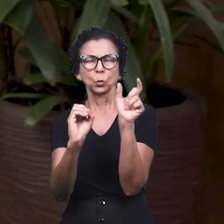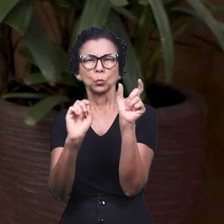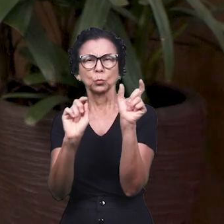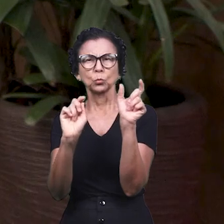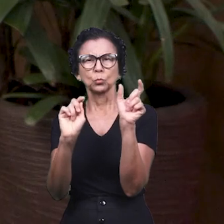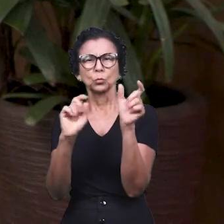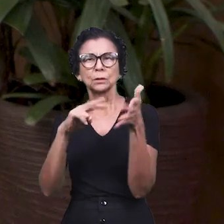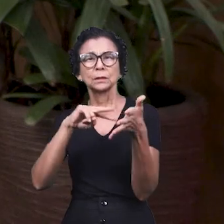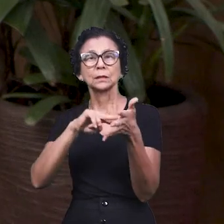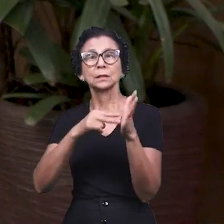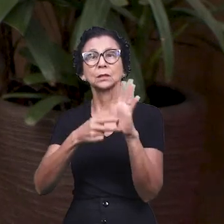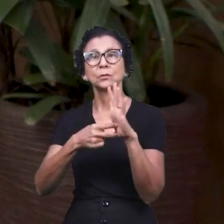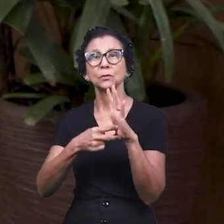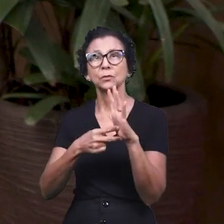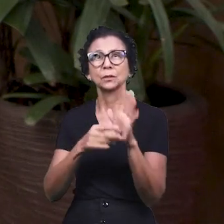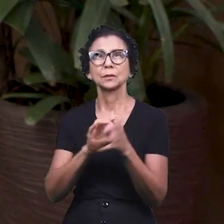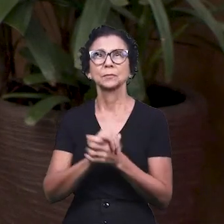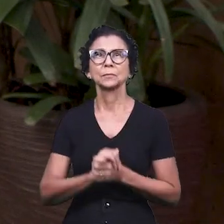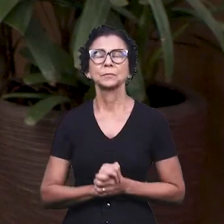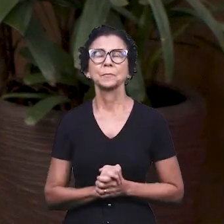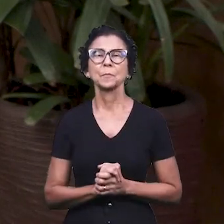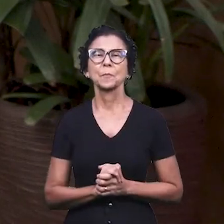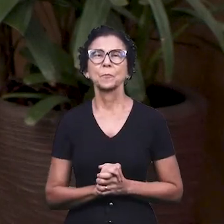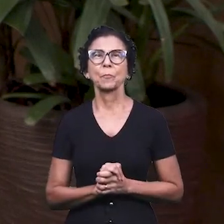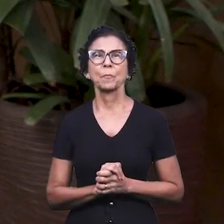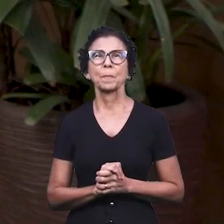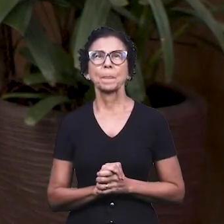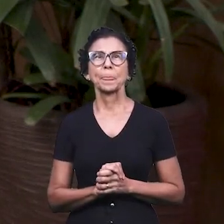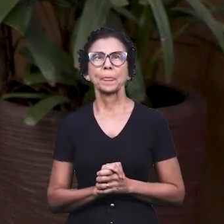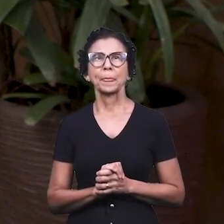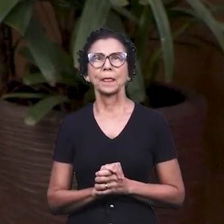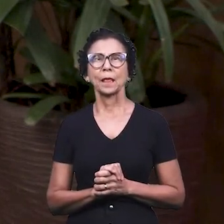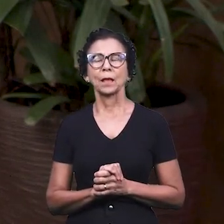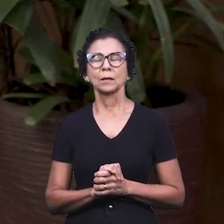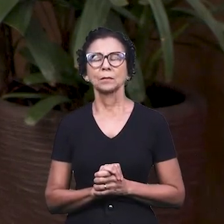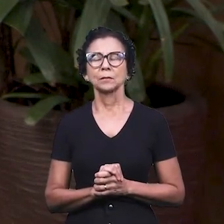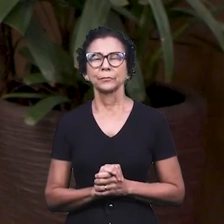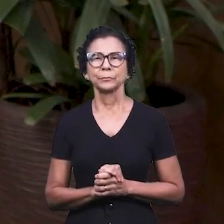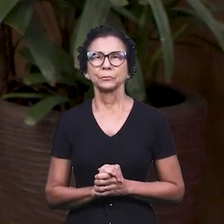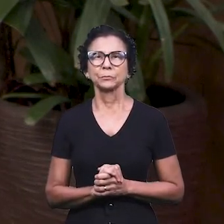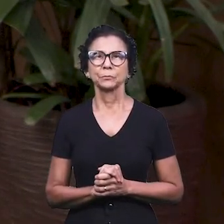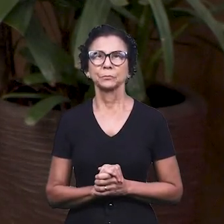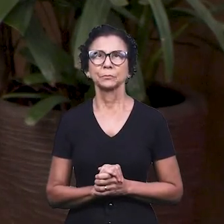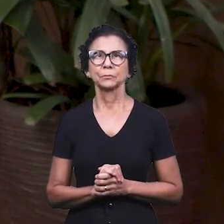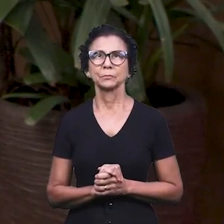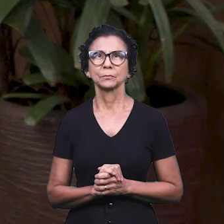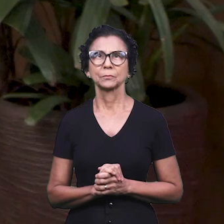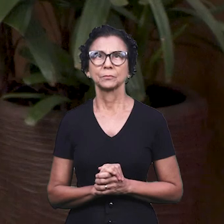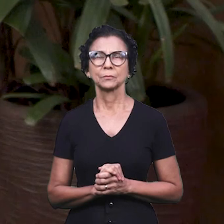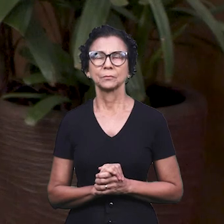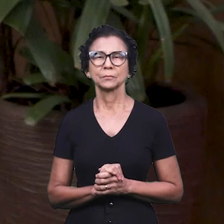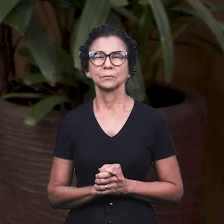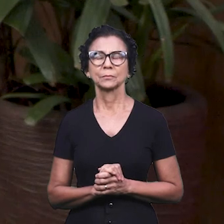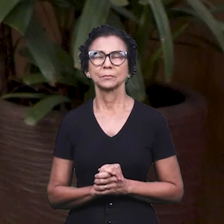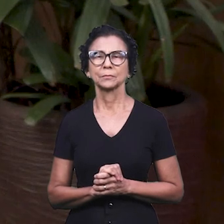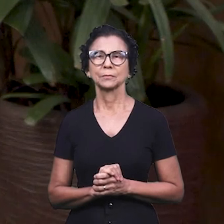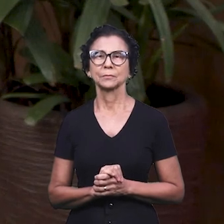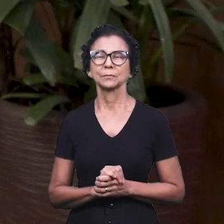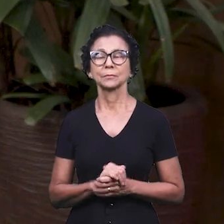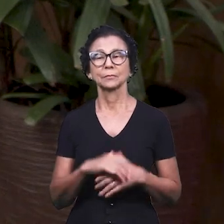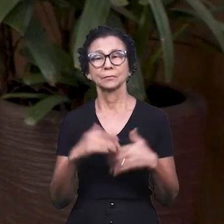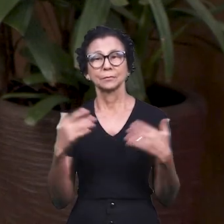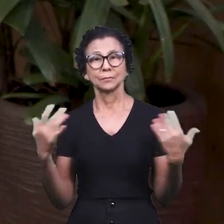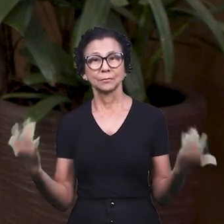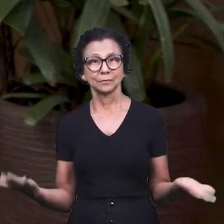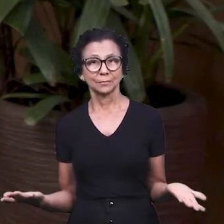prática. Ele troca a frase, a ordem da frase da bandeira do Brasil. A bandeira diz